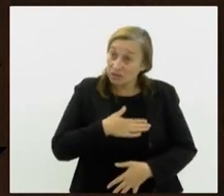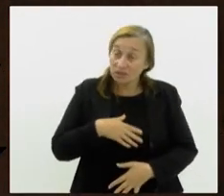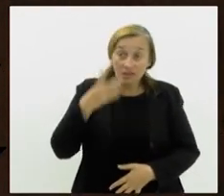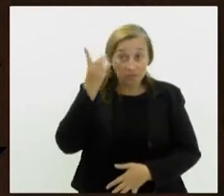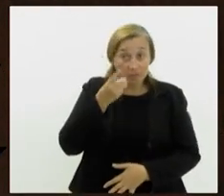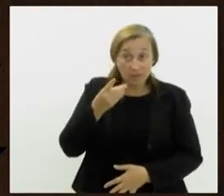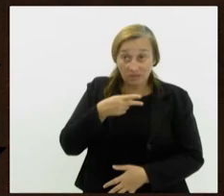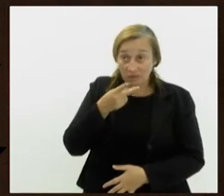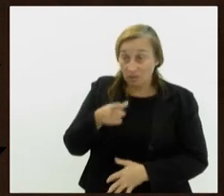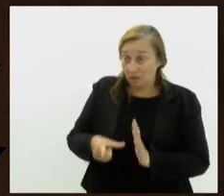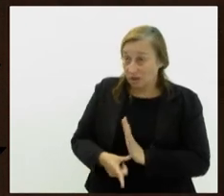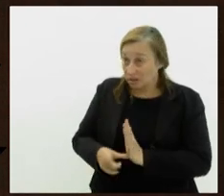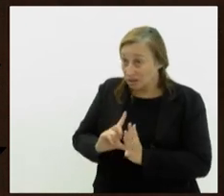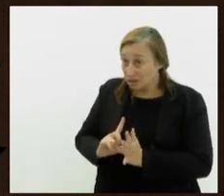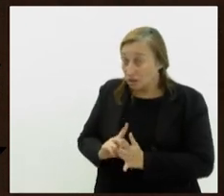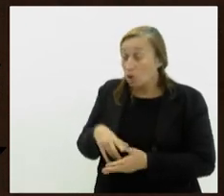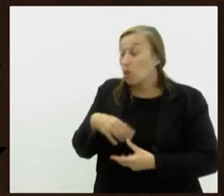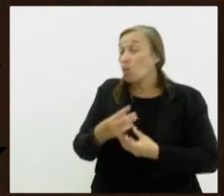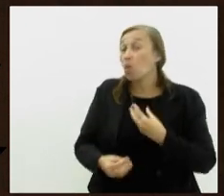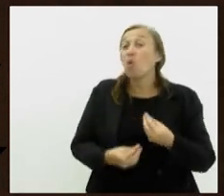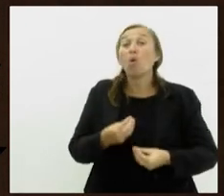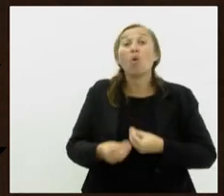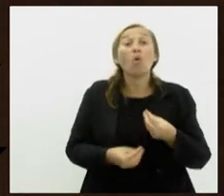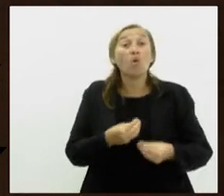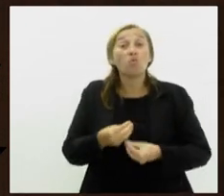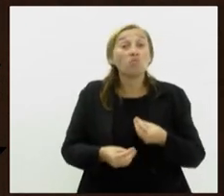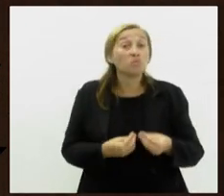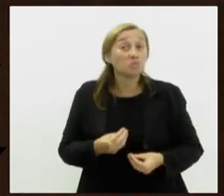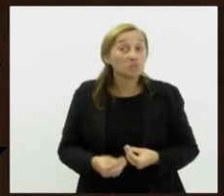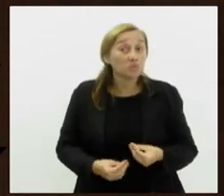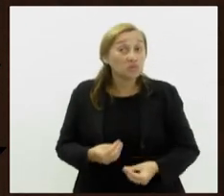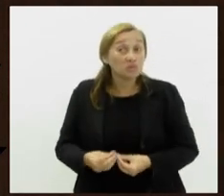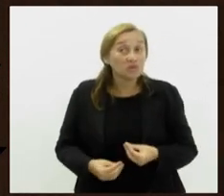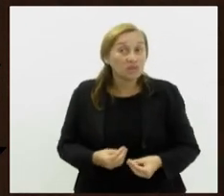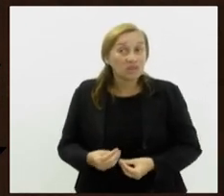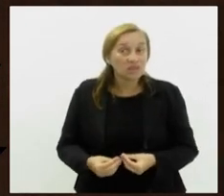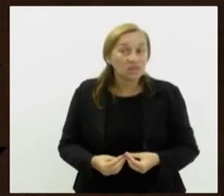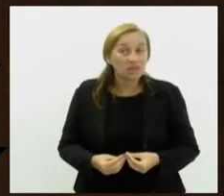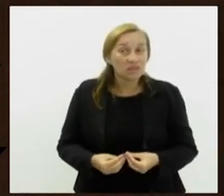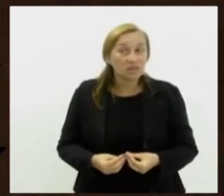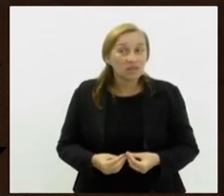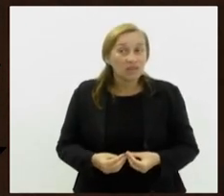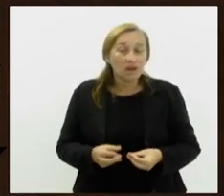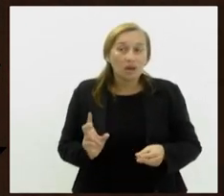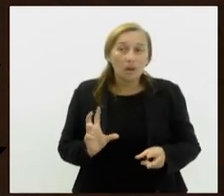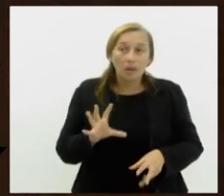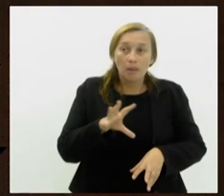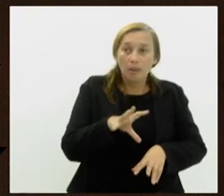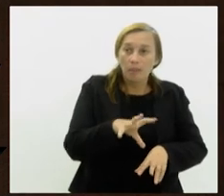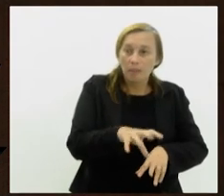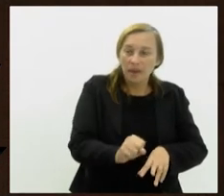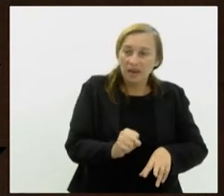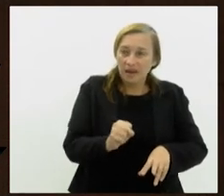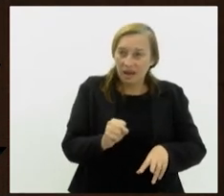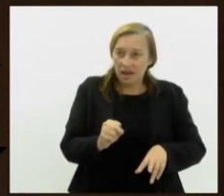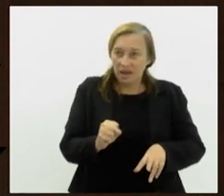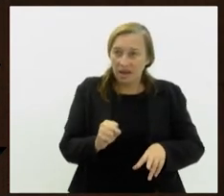que me antecedeu, é como nós vamos buscar os fuzis que estão dentro das comunidades.